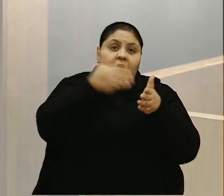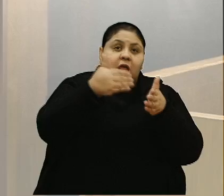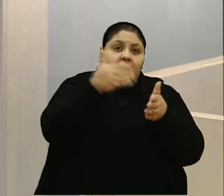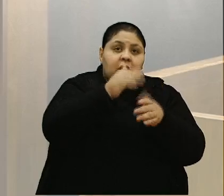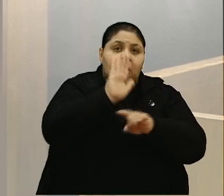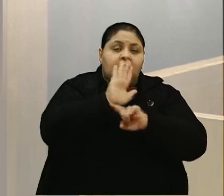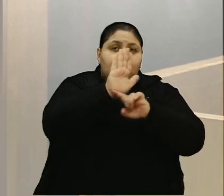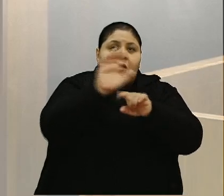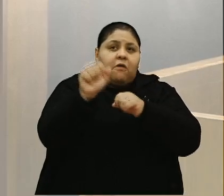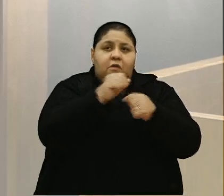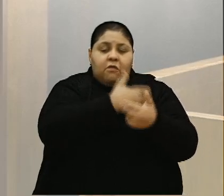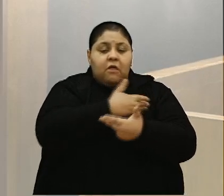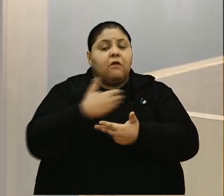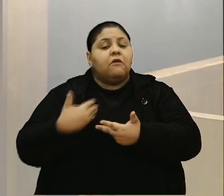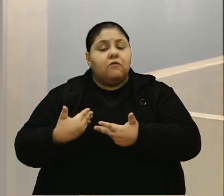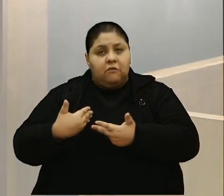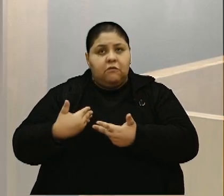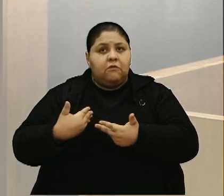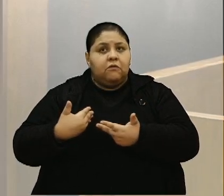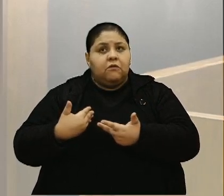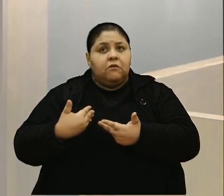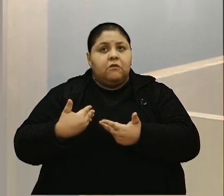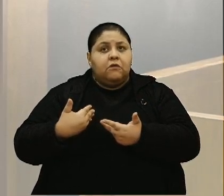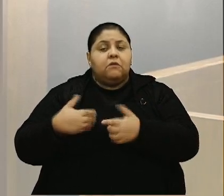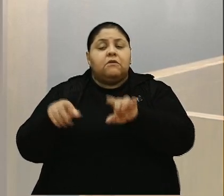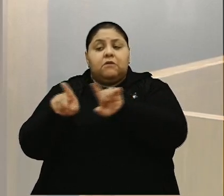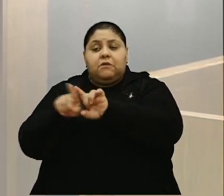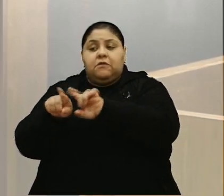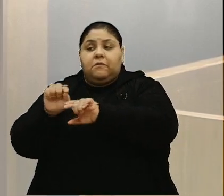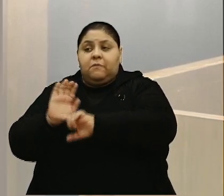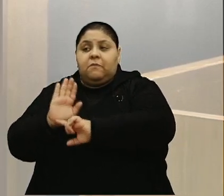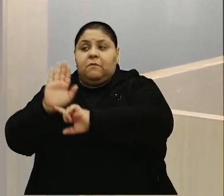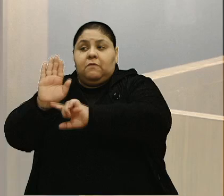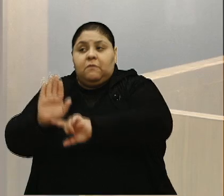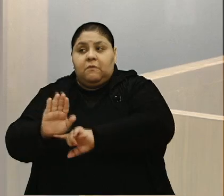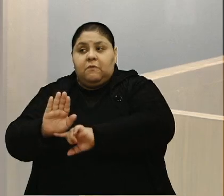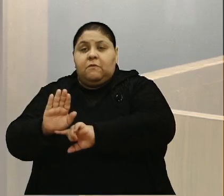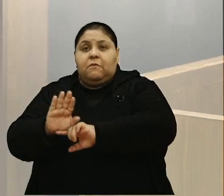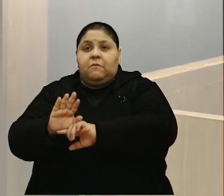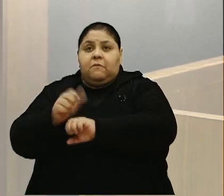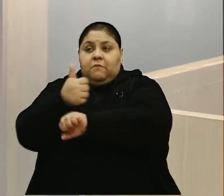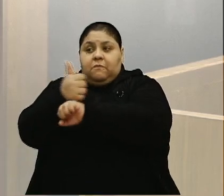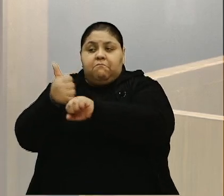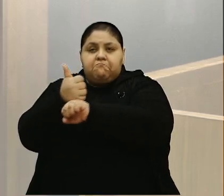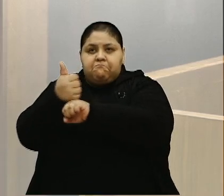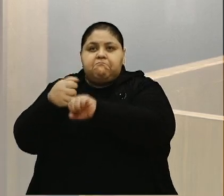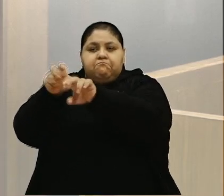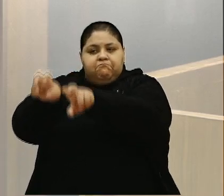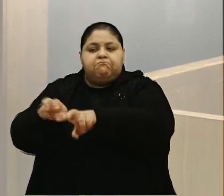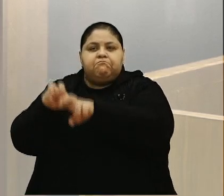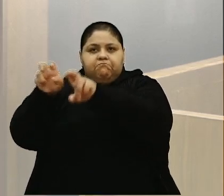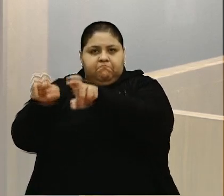poder público, e ajudando o poder público ajudou o nosso agricultor aí do interior